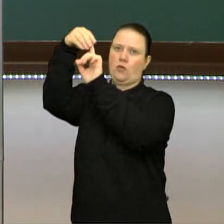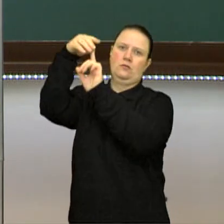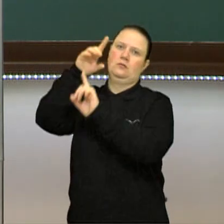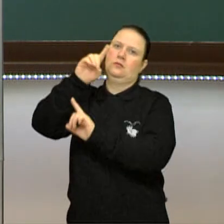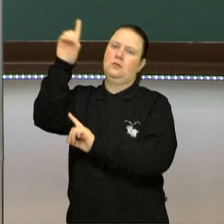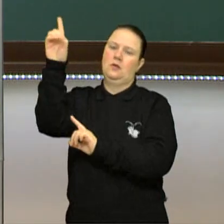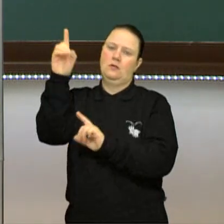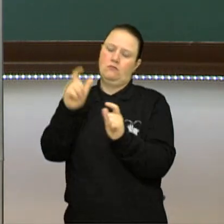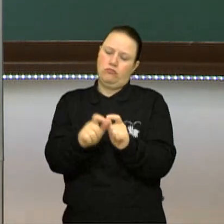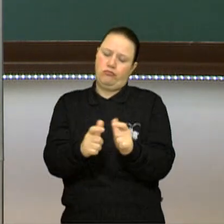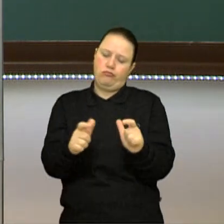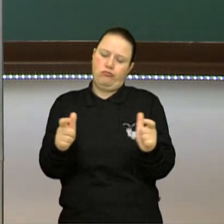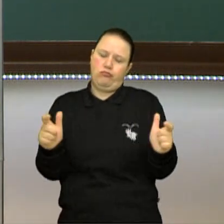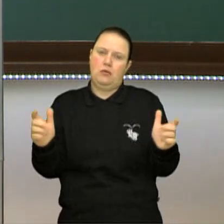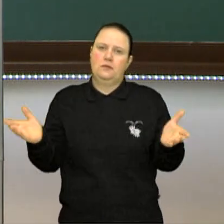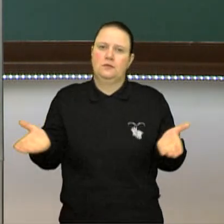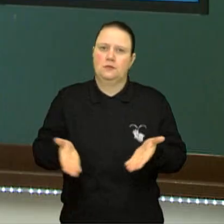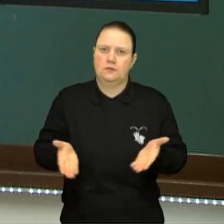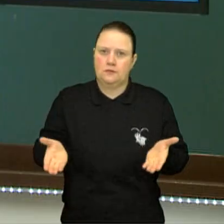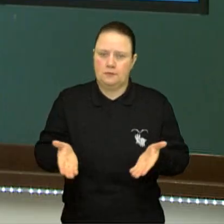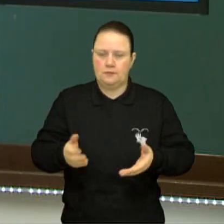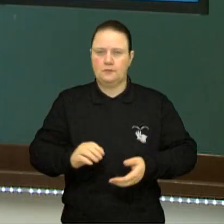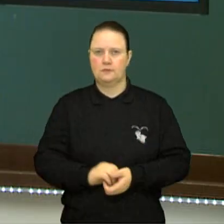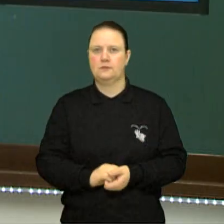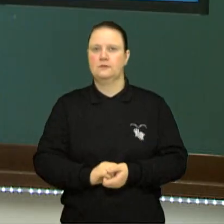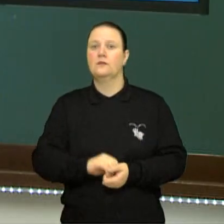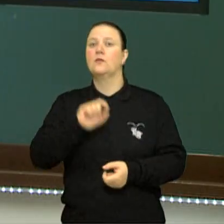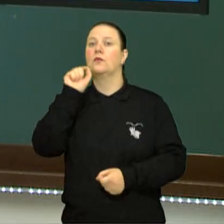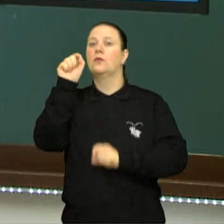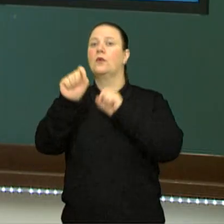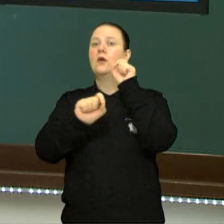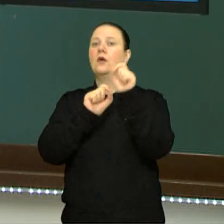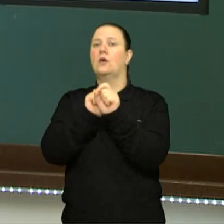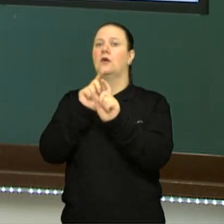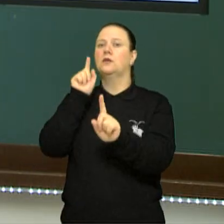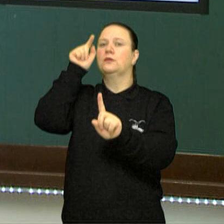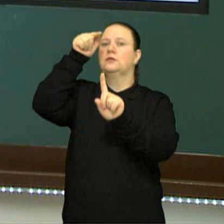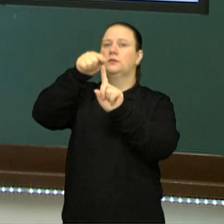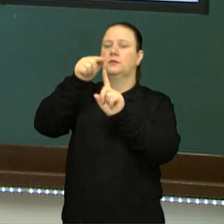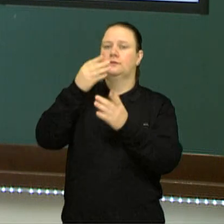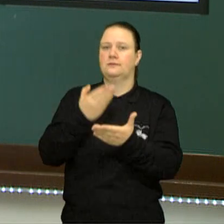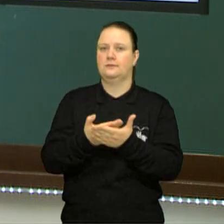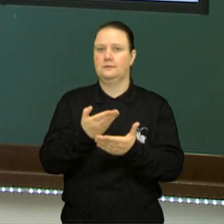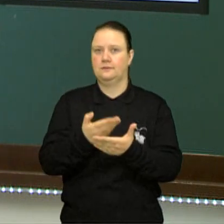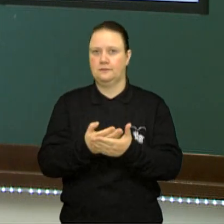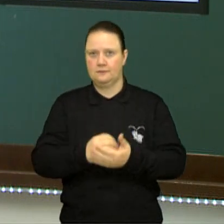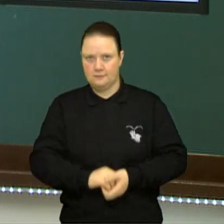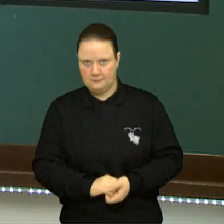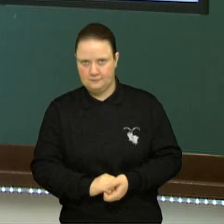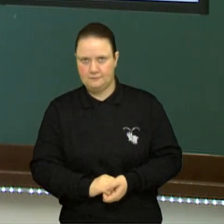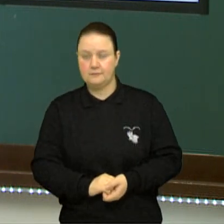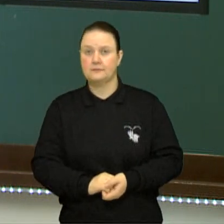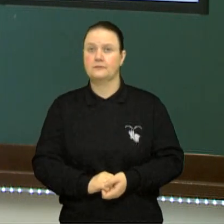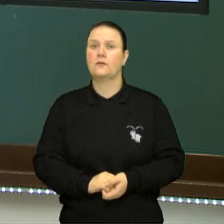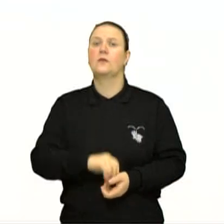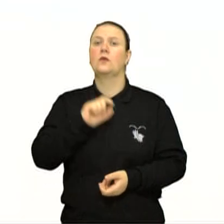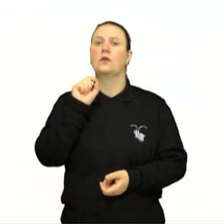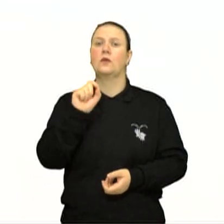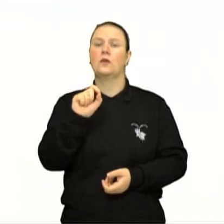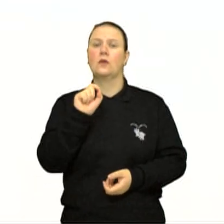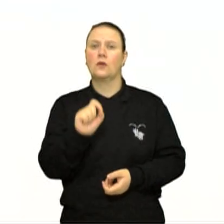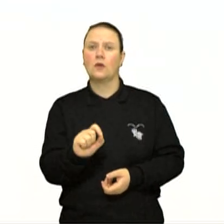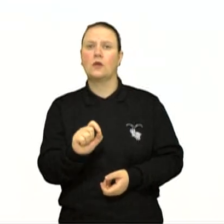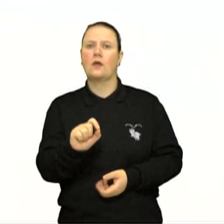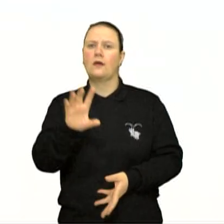dias atuais. Então vamos ver quais são os objetivos da nossa aula. Os nossos objetivos são: